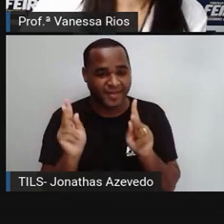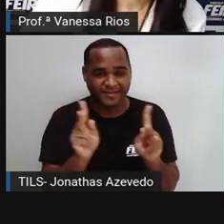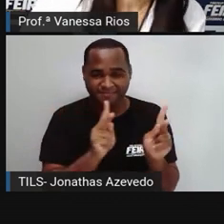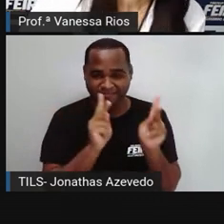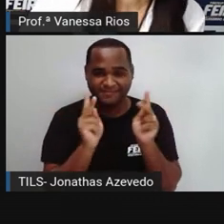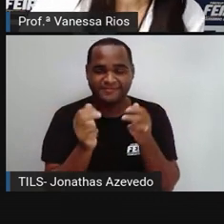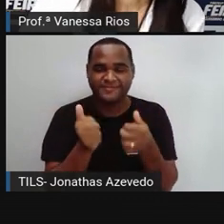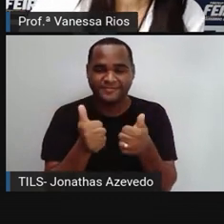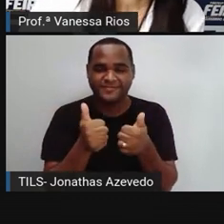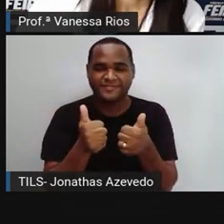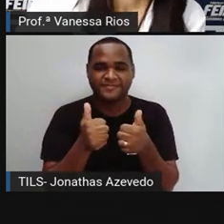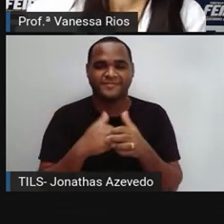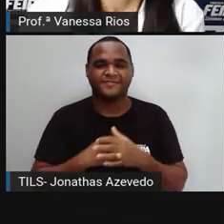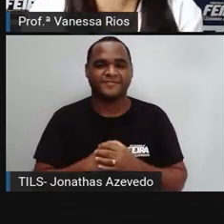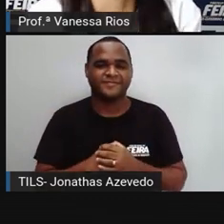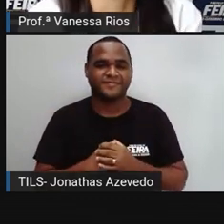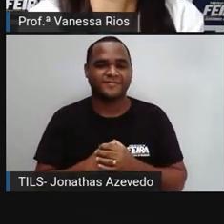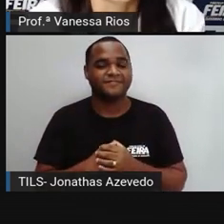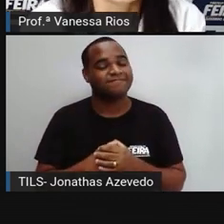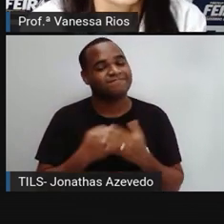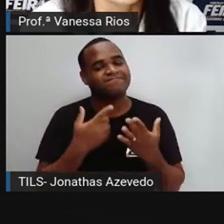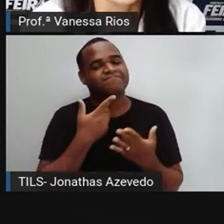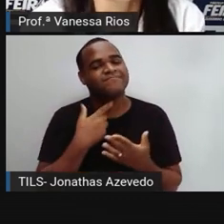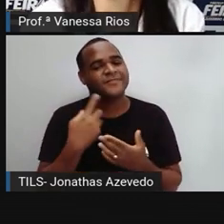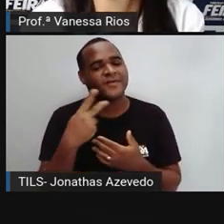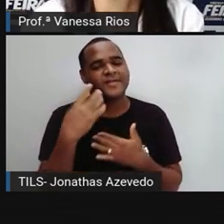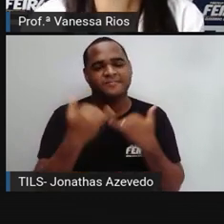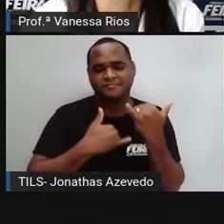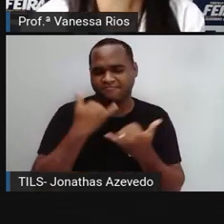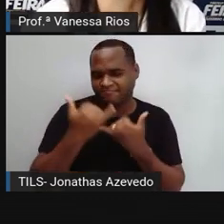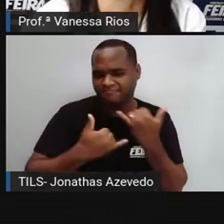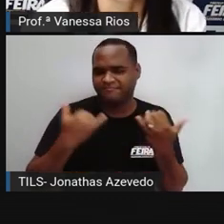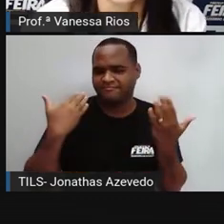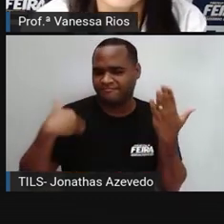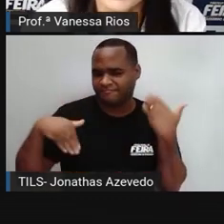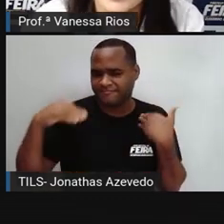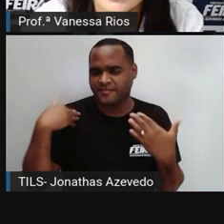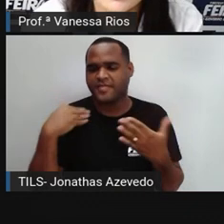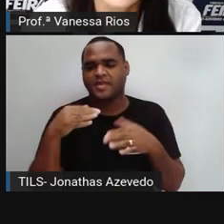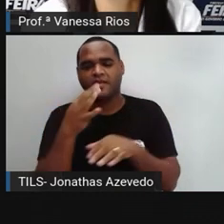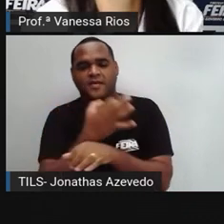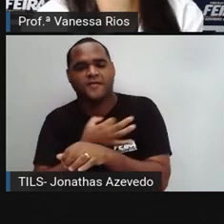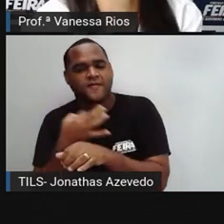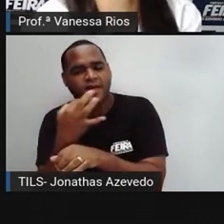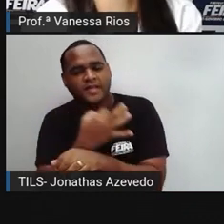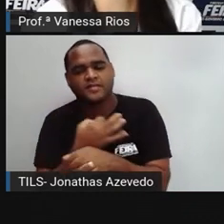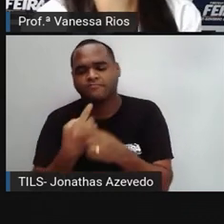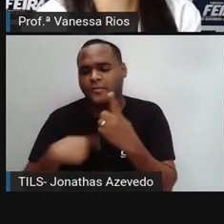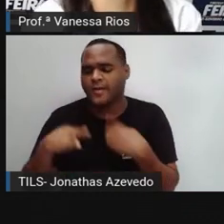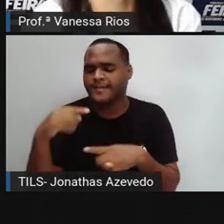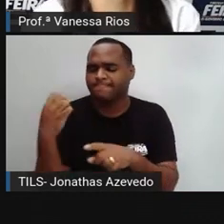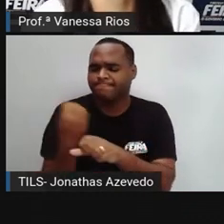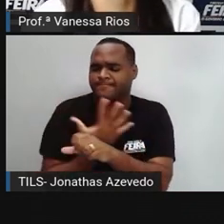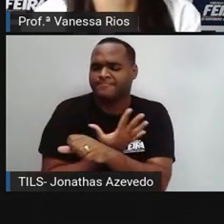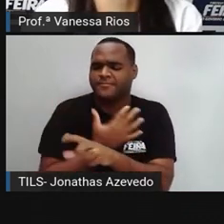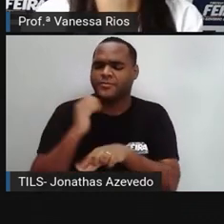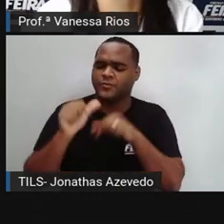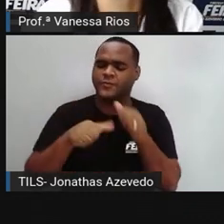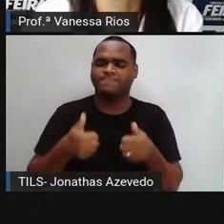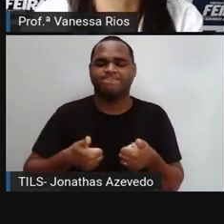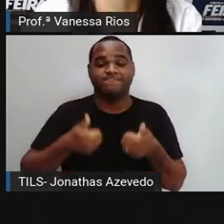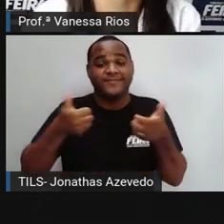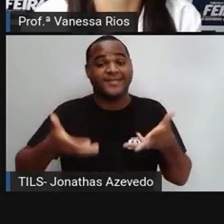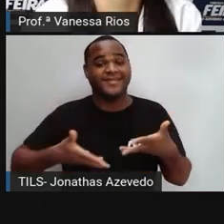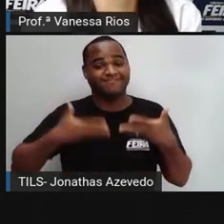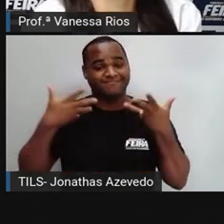certo? E aí, meu desejo é que você se divirta bastante, que as férias renovem aí